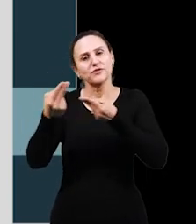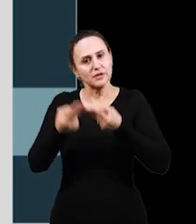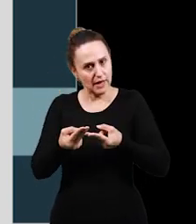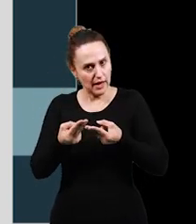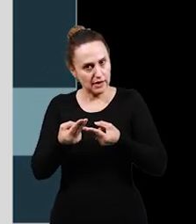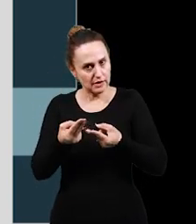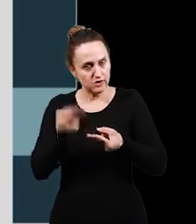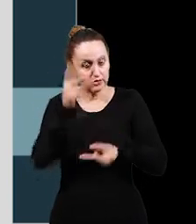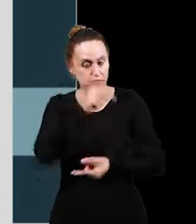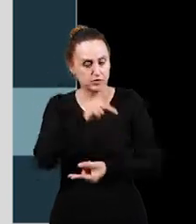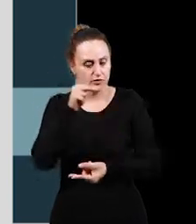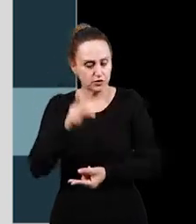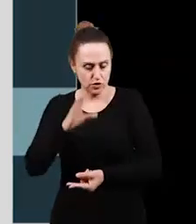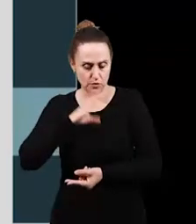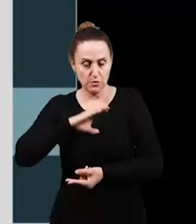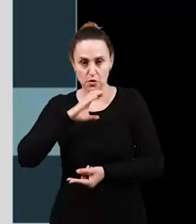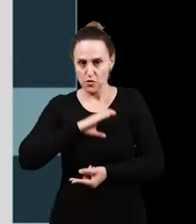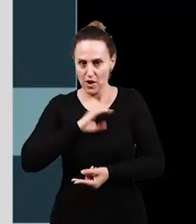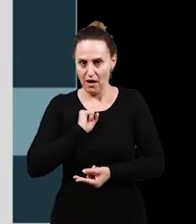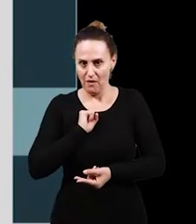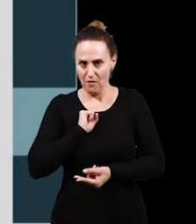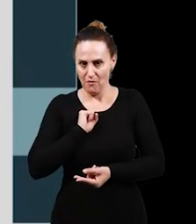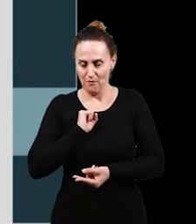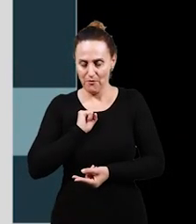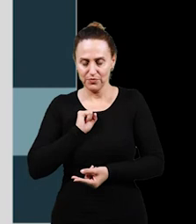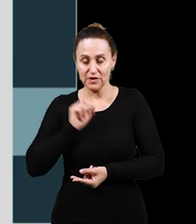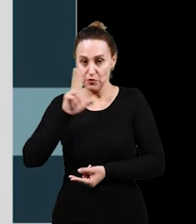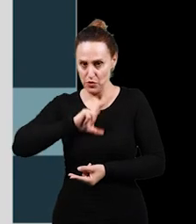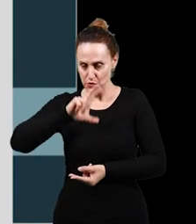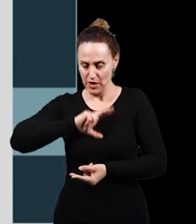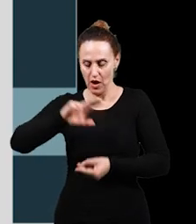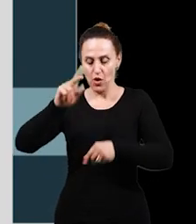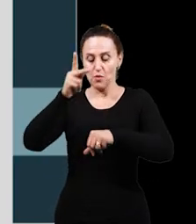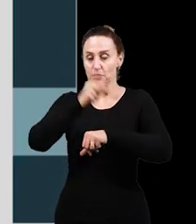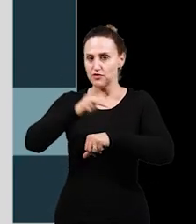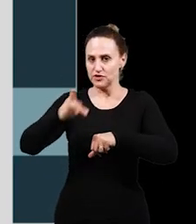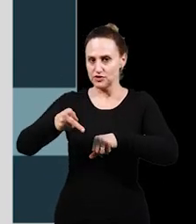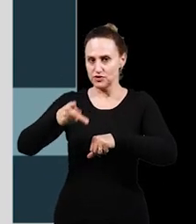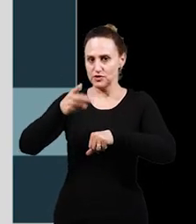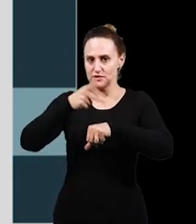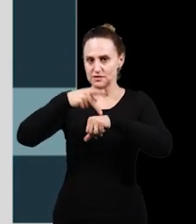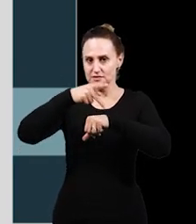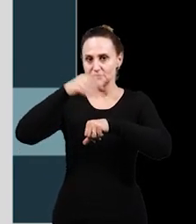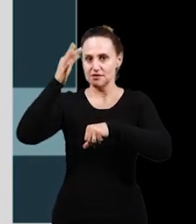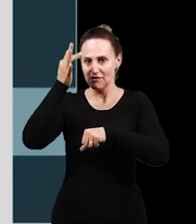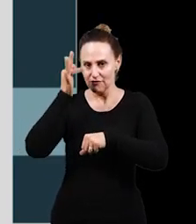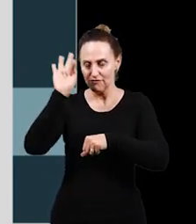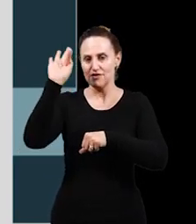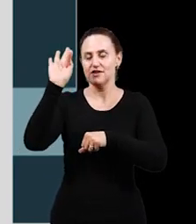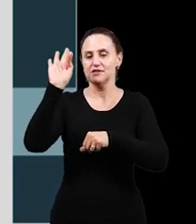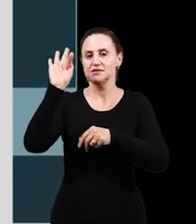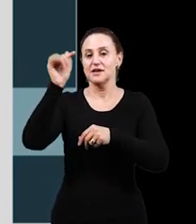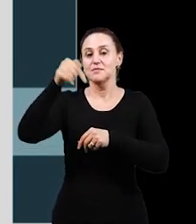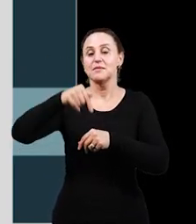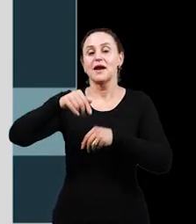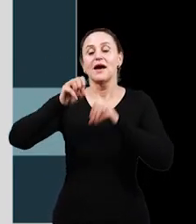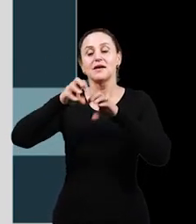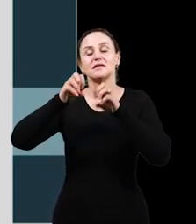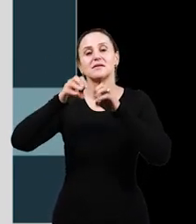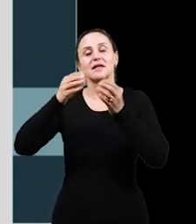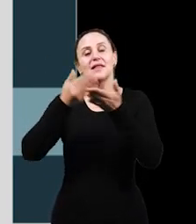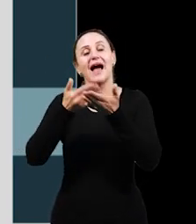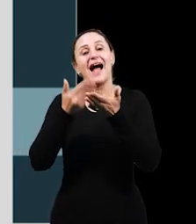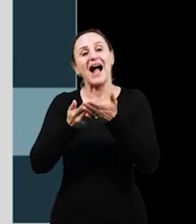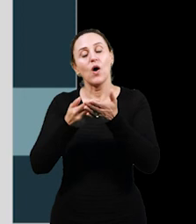professores de Portugal e da França para dar aula aqui e formar com conjuntos nega